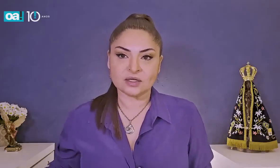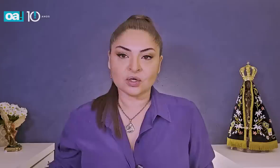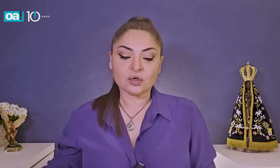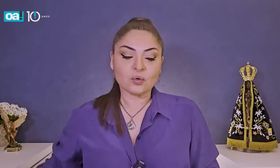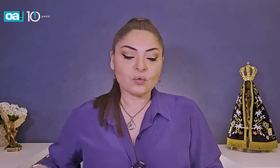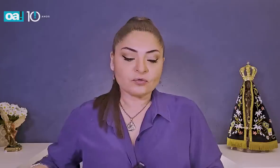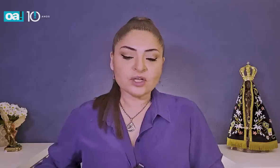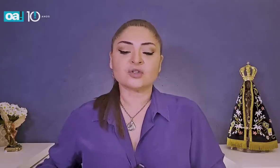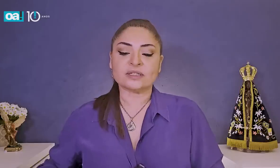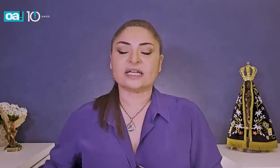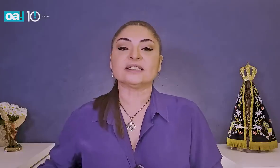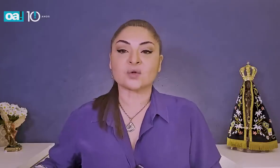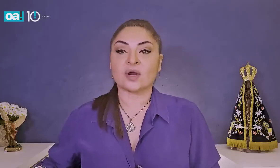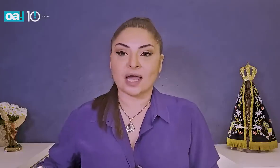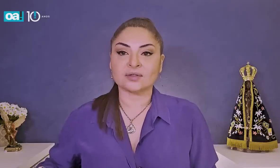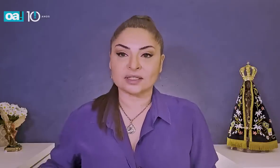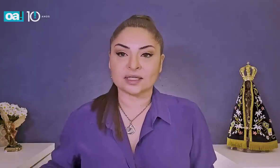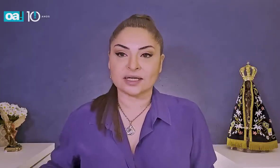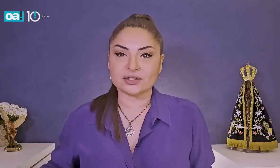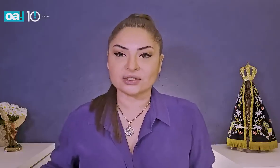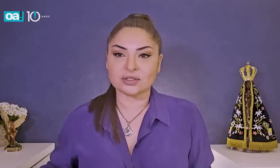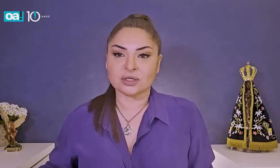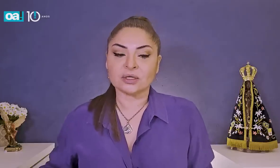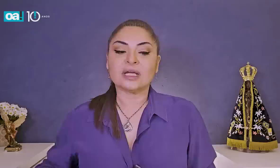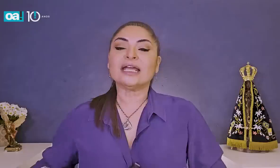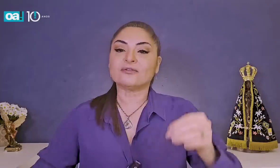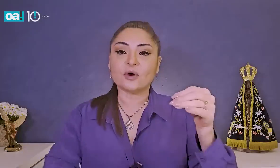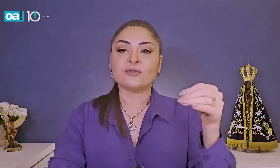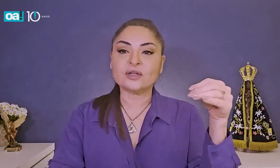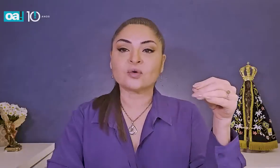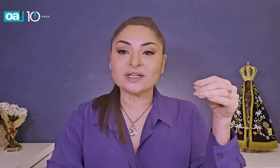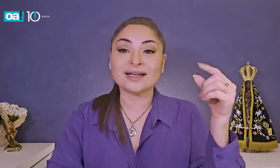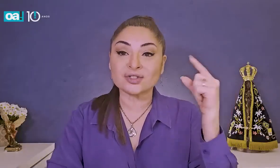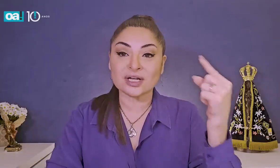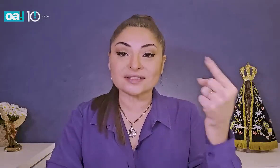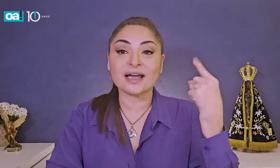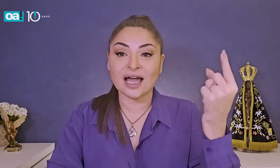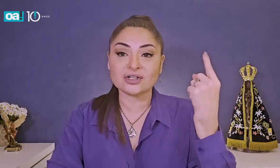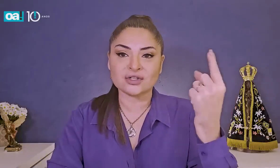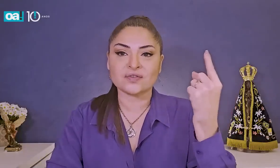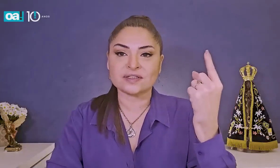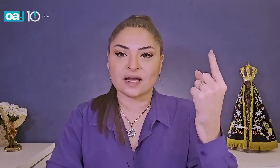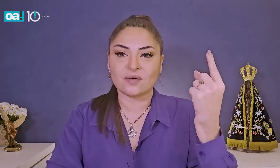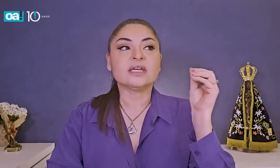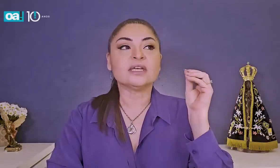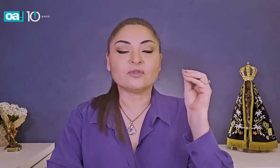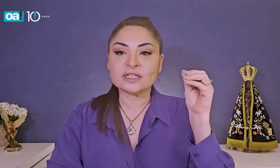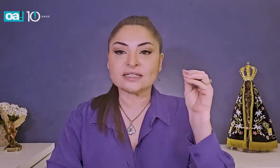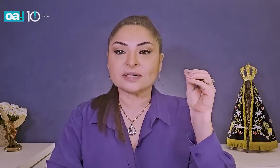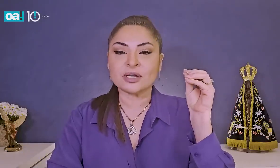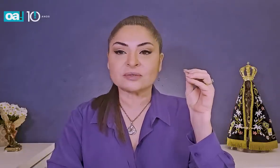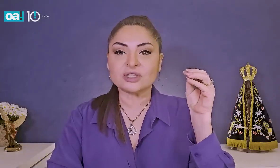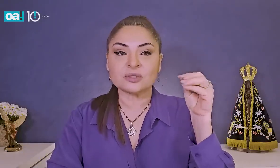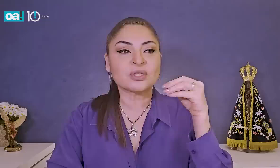vocês um vídeo que tem circulado na internet. Ele foi feito com inteligência artificial e eu